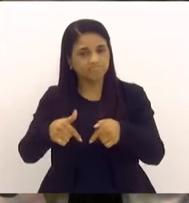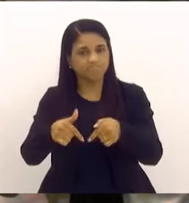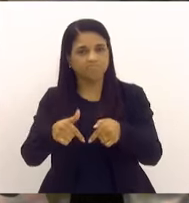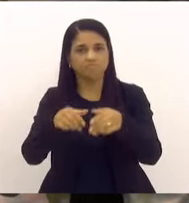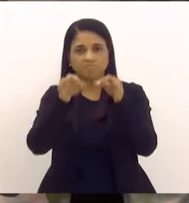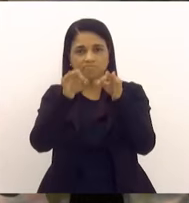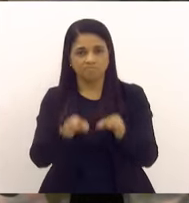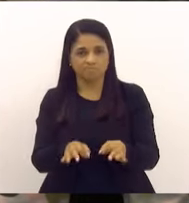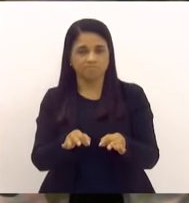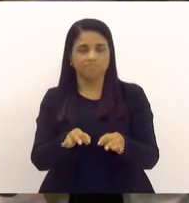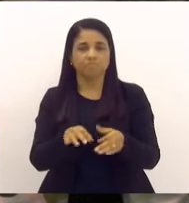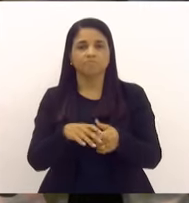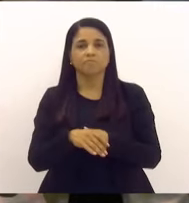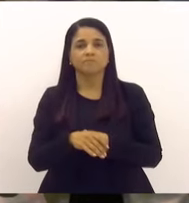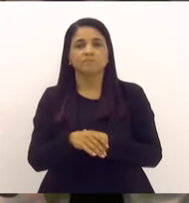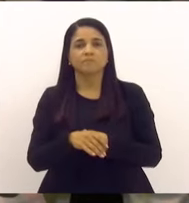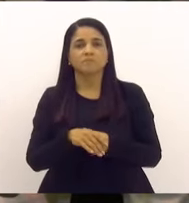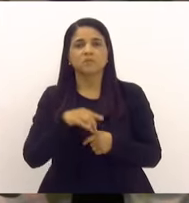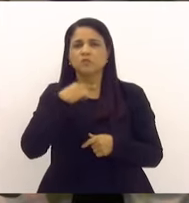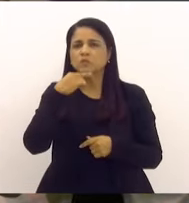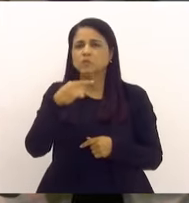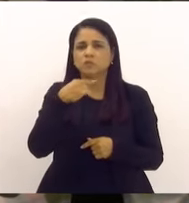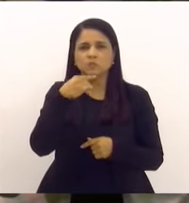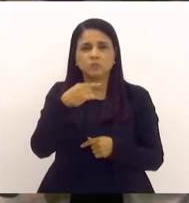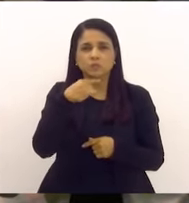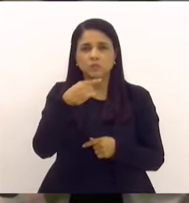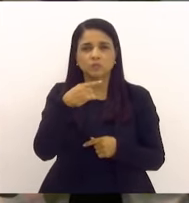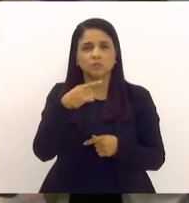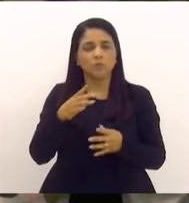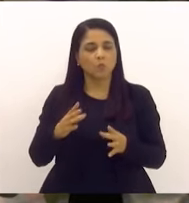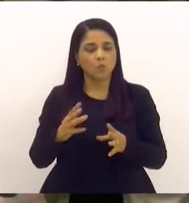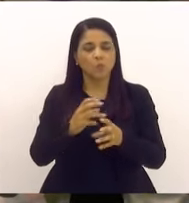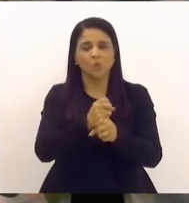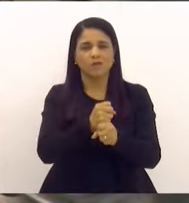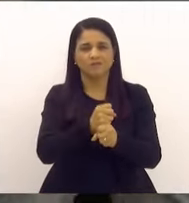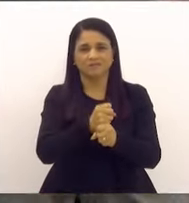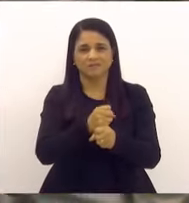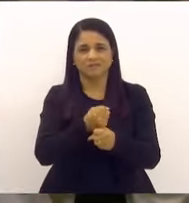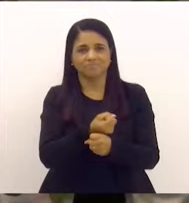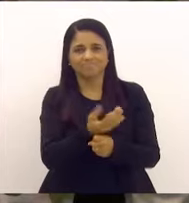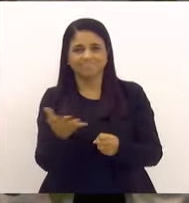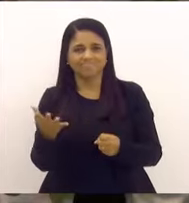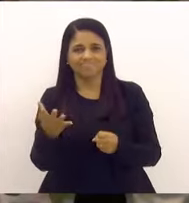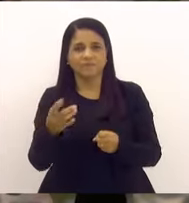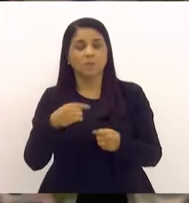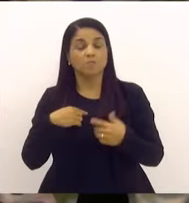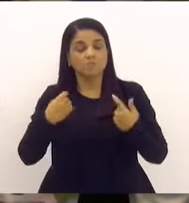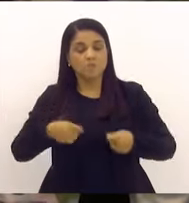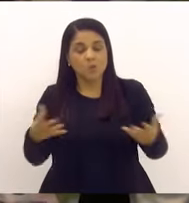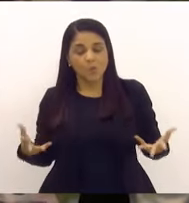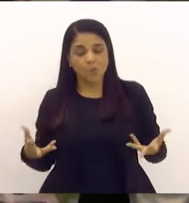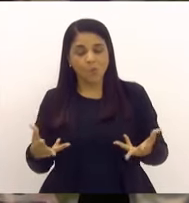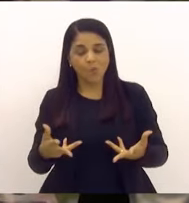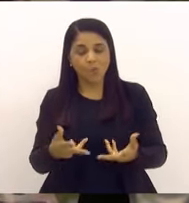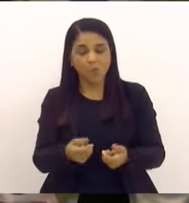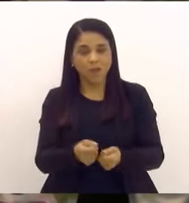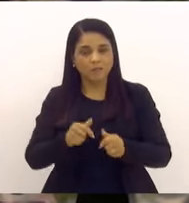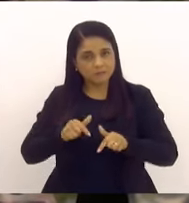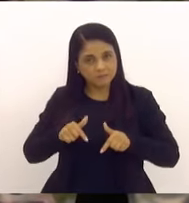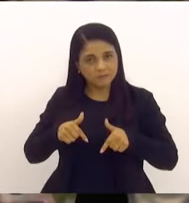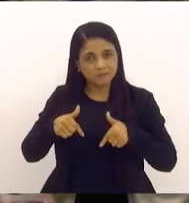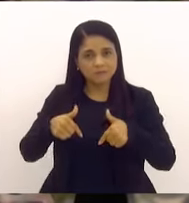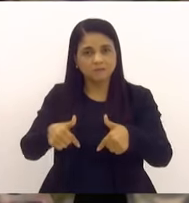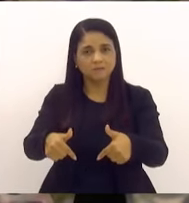mais eficiente. Não adianta apenas a quantidade, nós precisamos da qualidade na